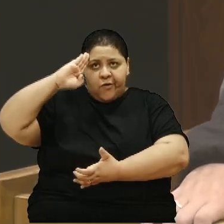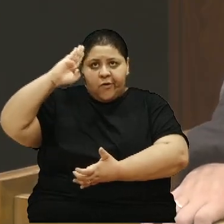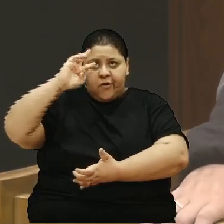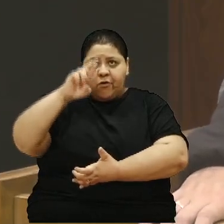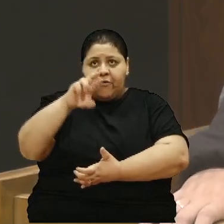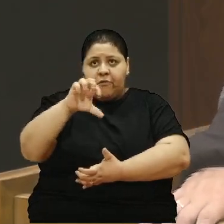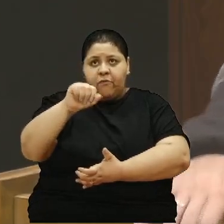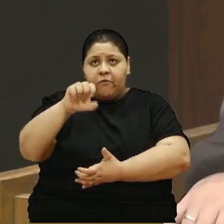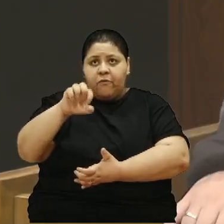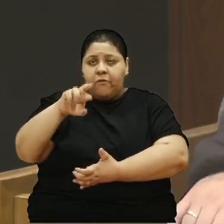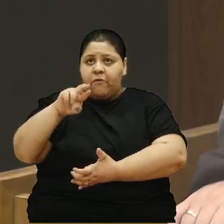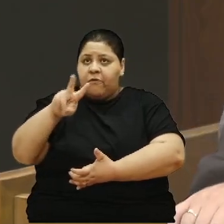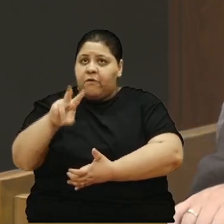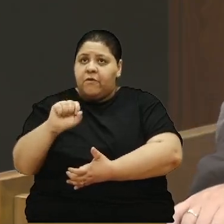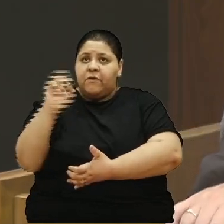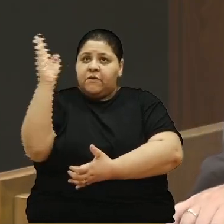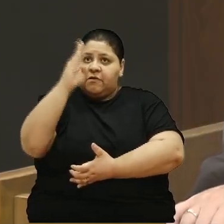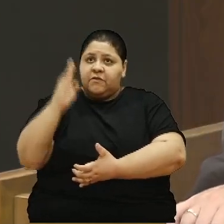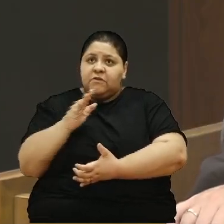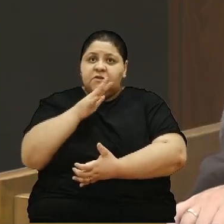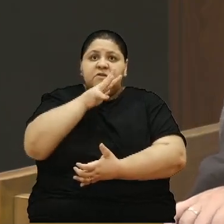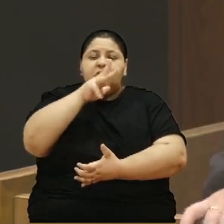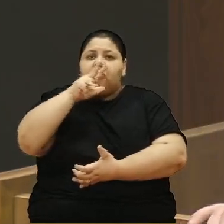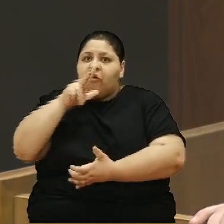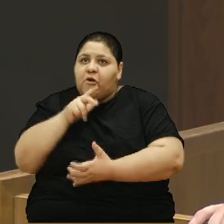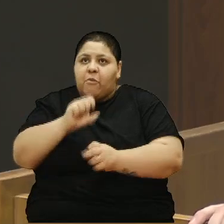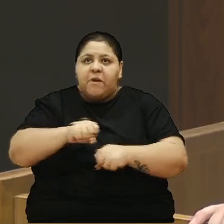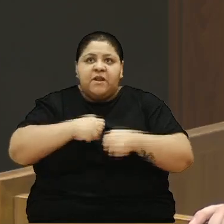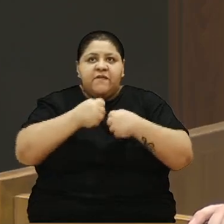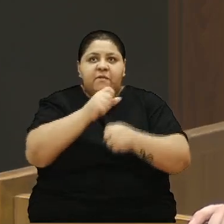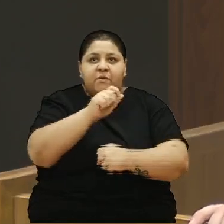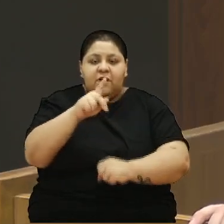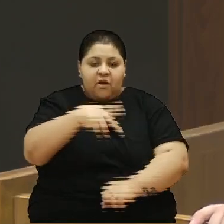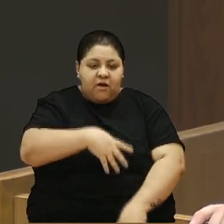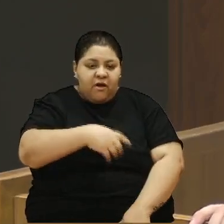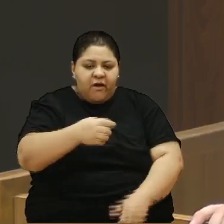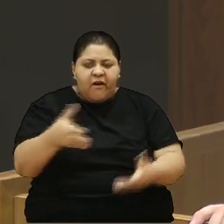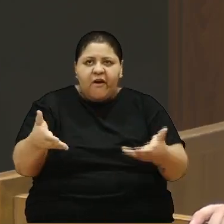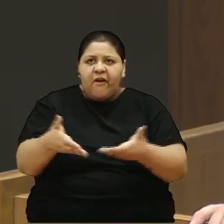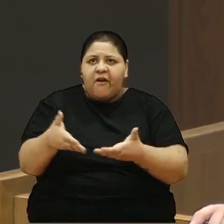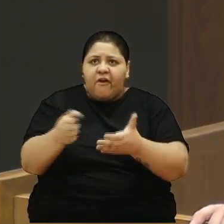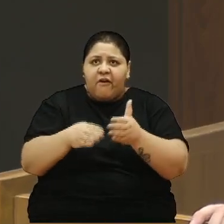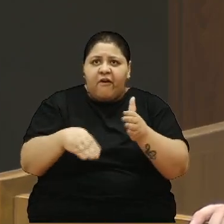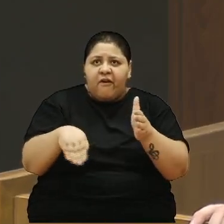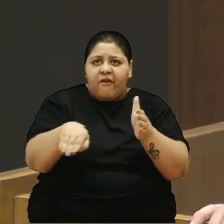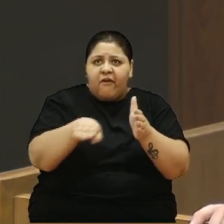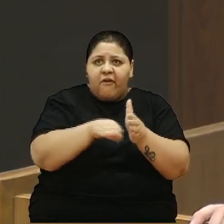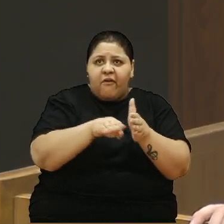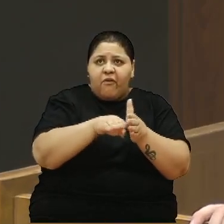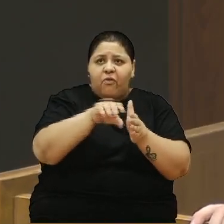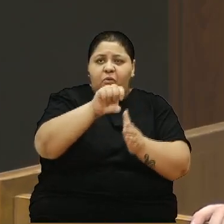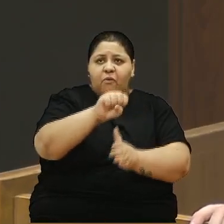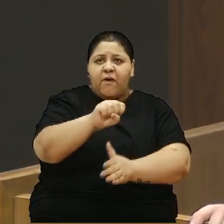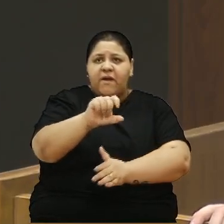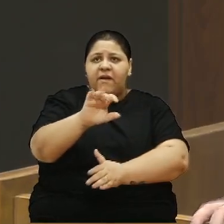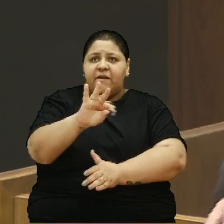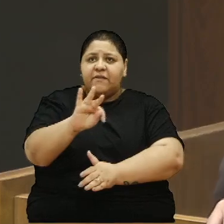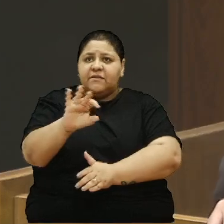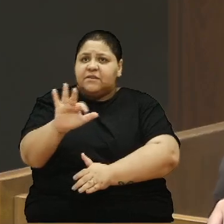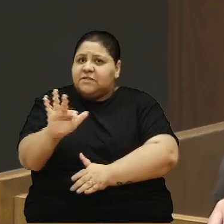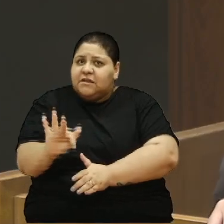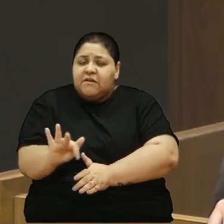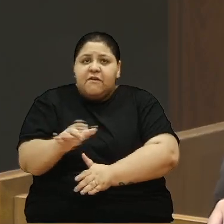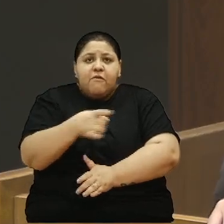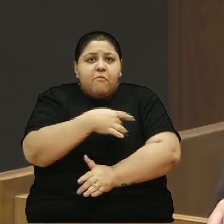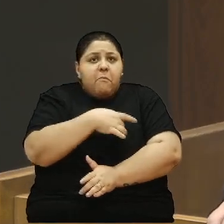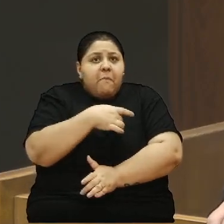brasileira são uns leão para defender a aposentadoria para as filhas deles. Agora eles chegam no Supremo Tribunal Federal, se borram tudo,